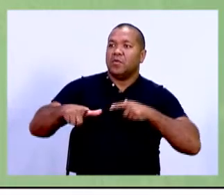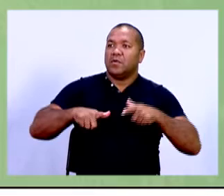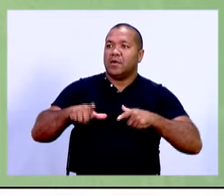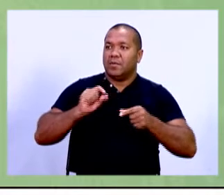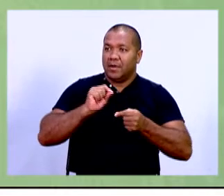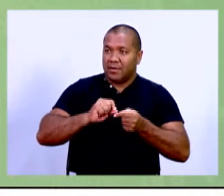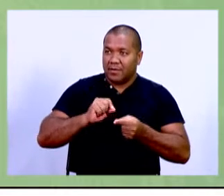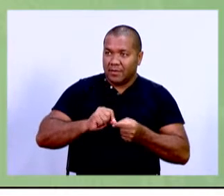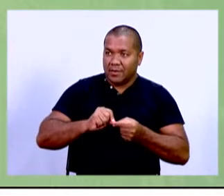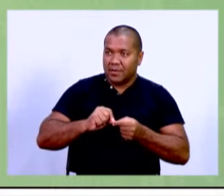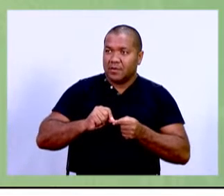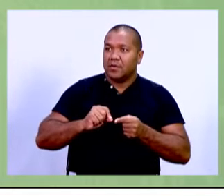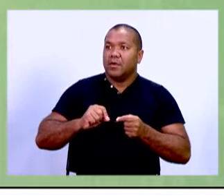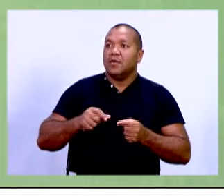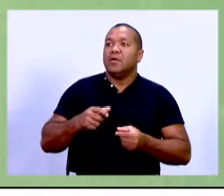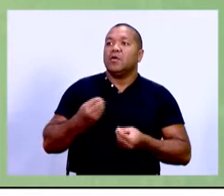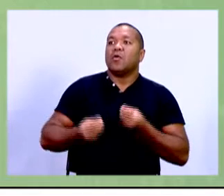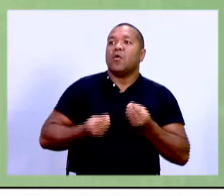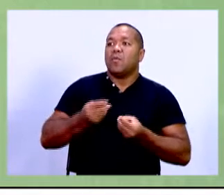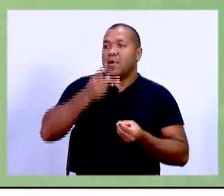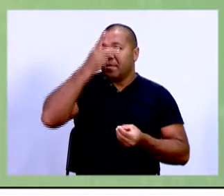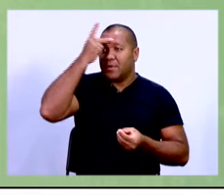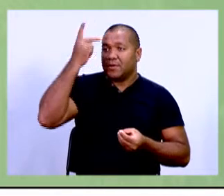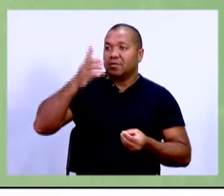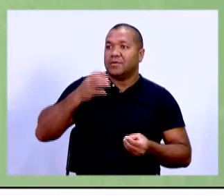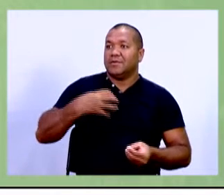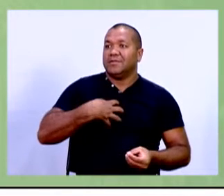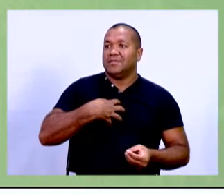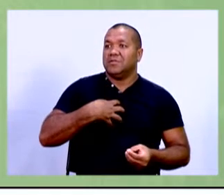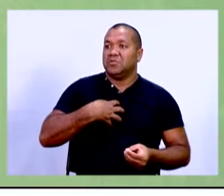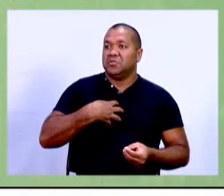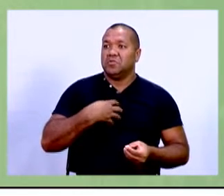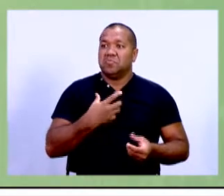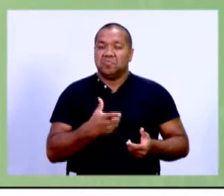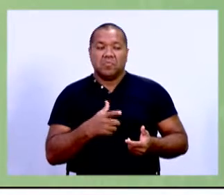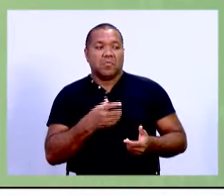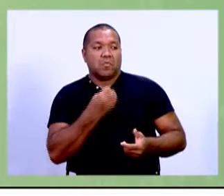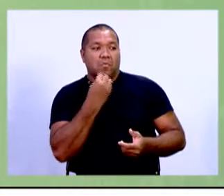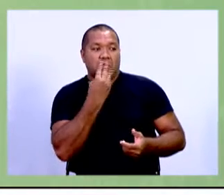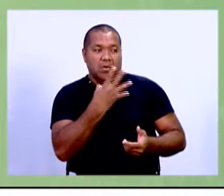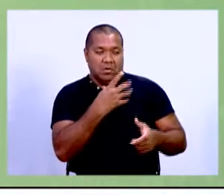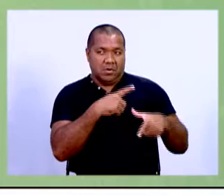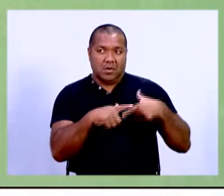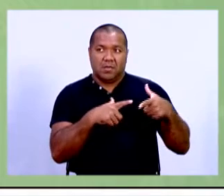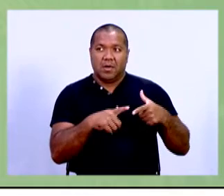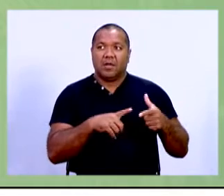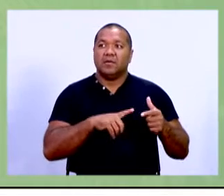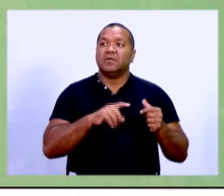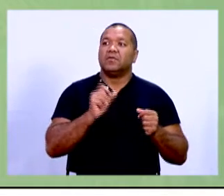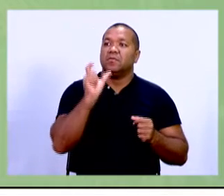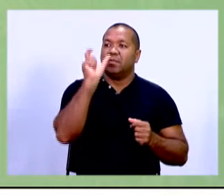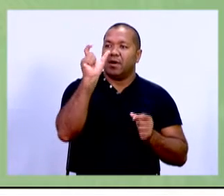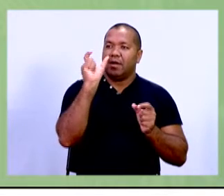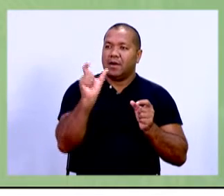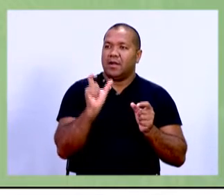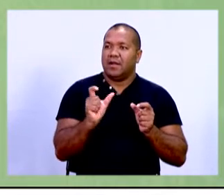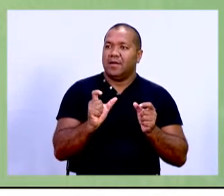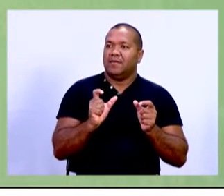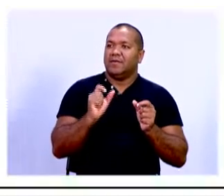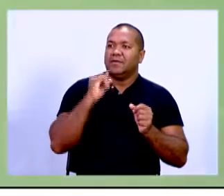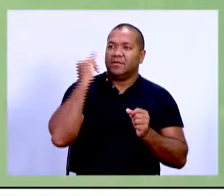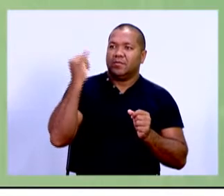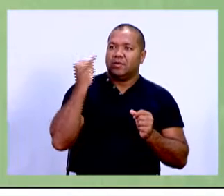serviços e a satisfação do cliente. E essas já são palavras-chave que a gente já vai tirar para colocar dentro do